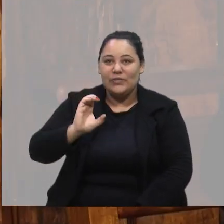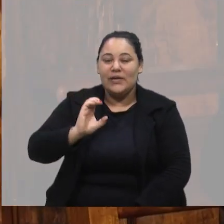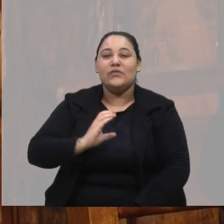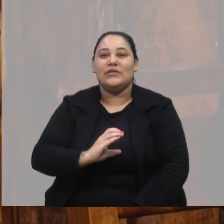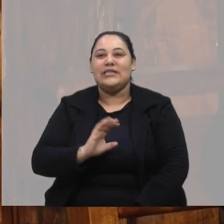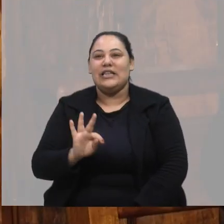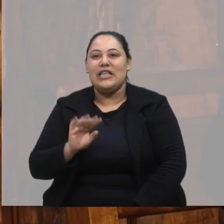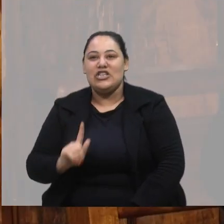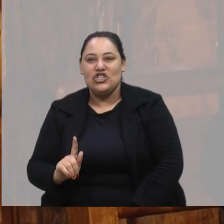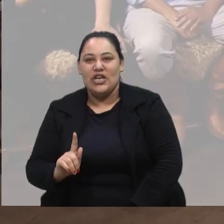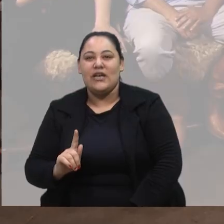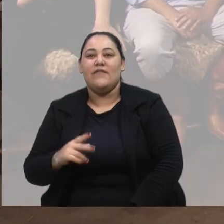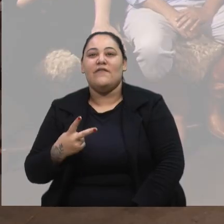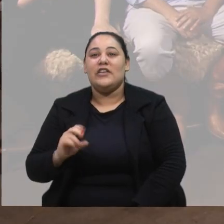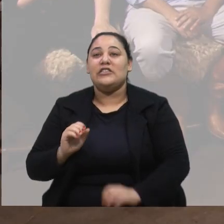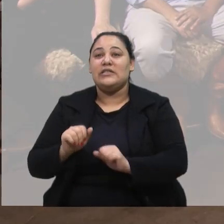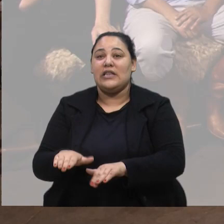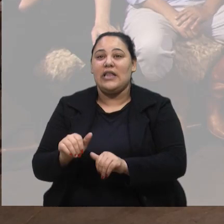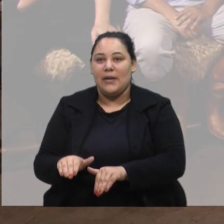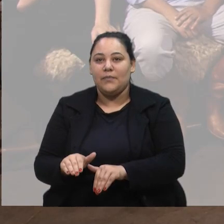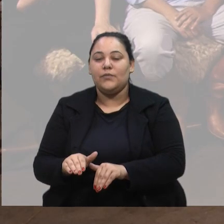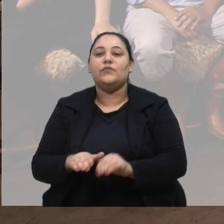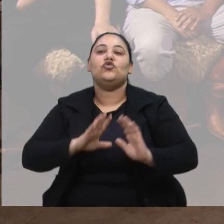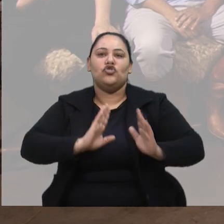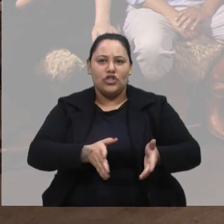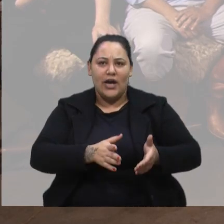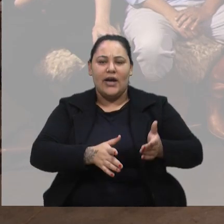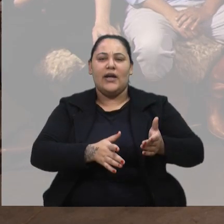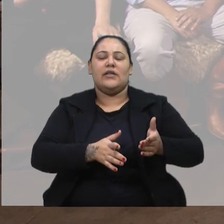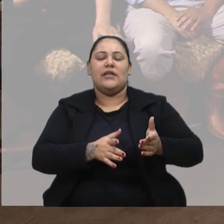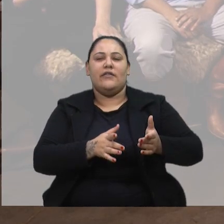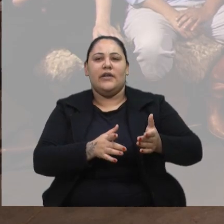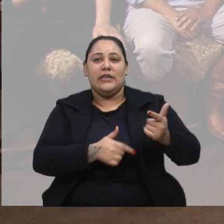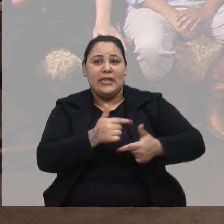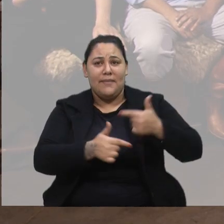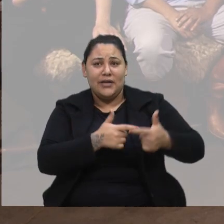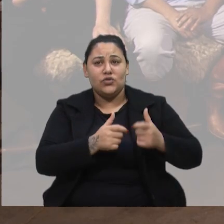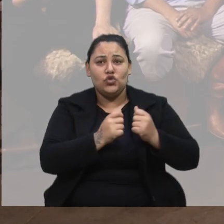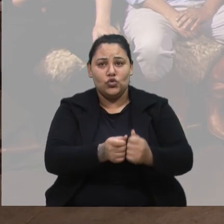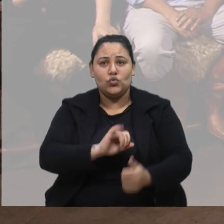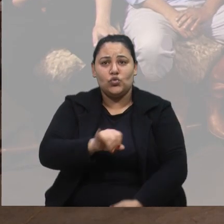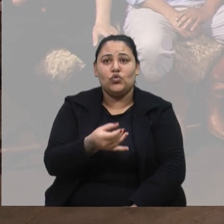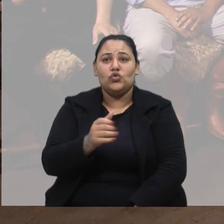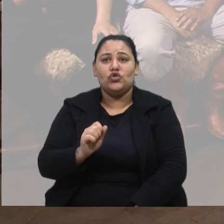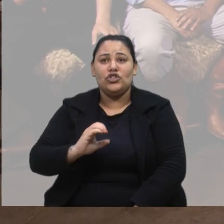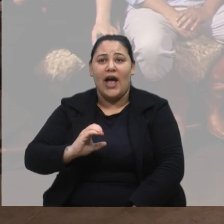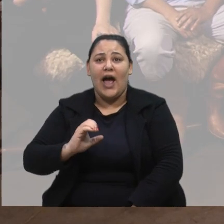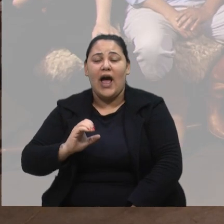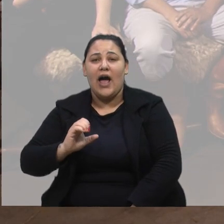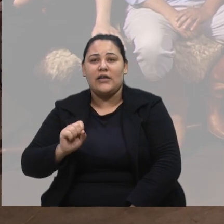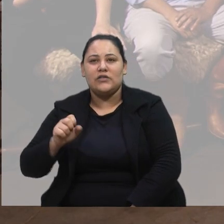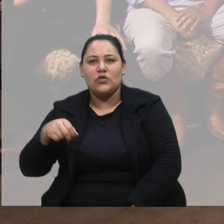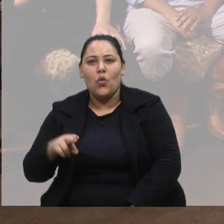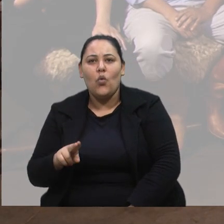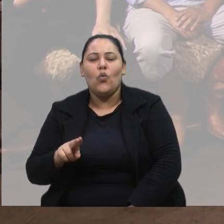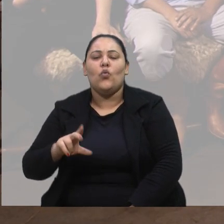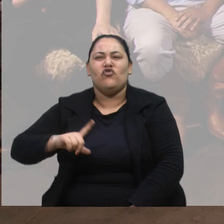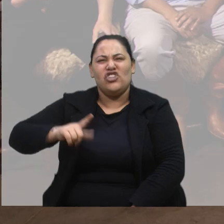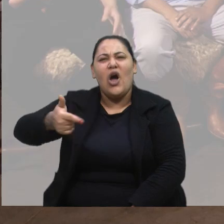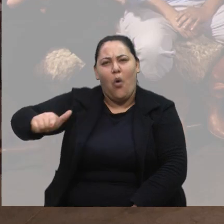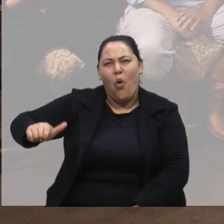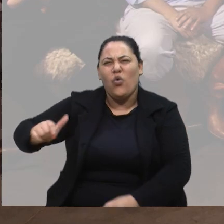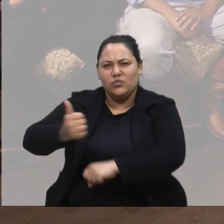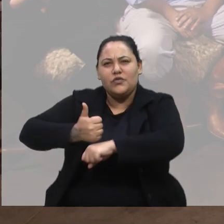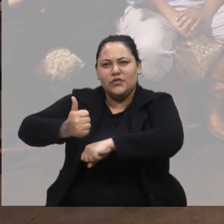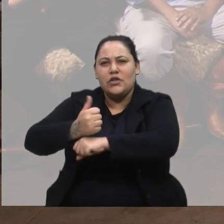né? Onde eu estava tocando com o Jackson Rodrigues, né? Daí tava o Alejandro Brits também. Daí a